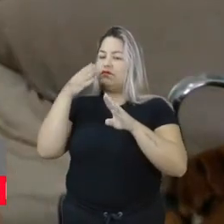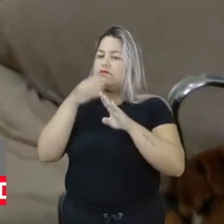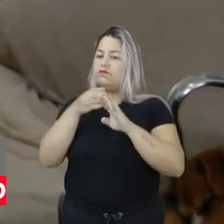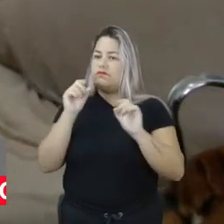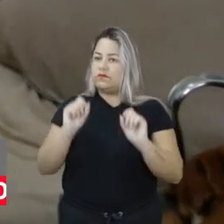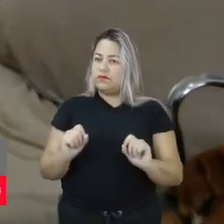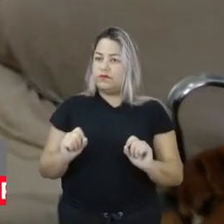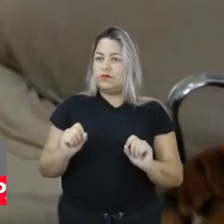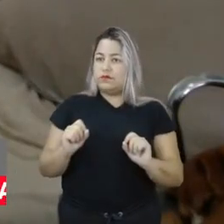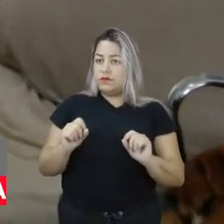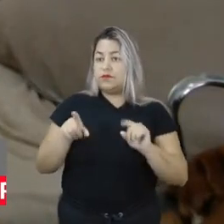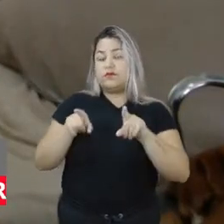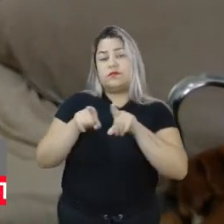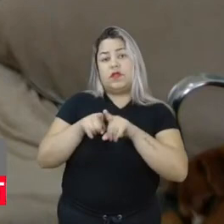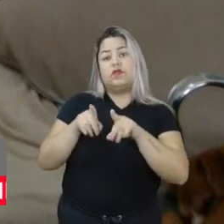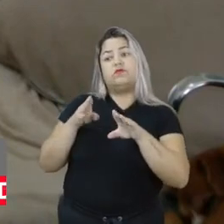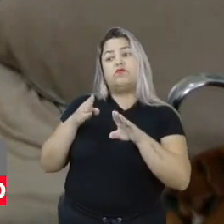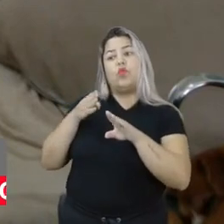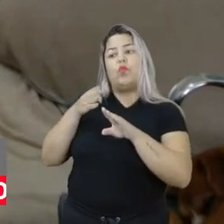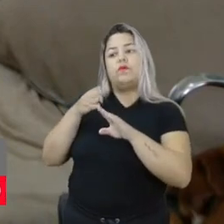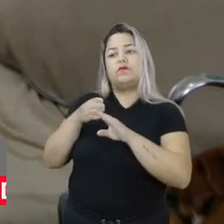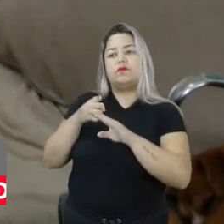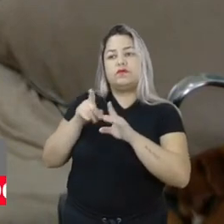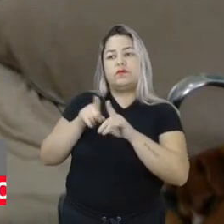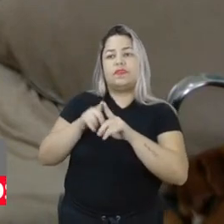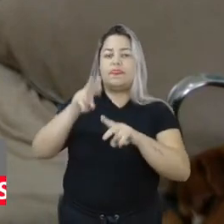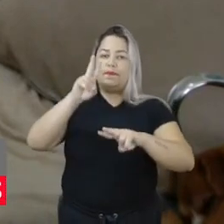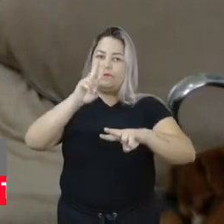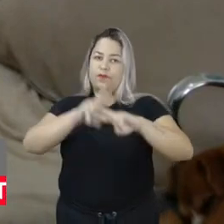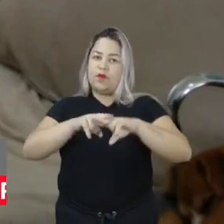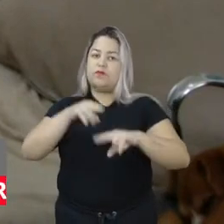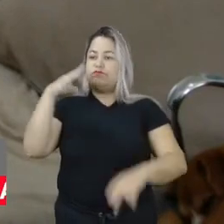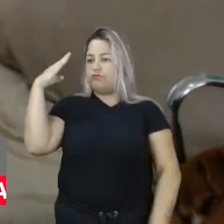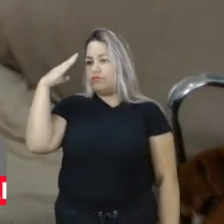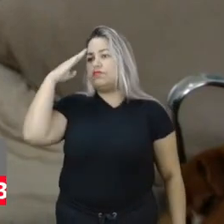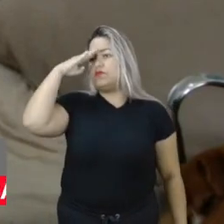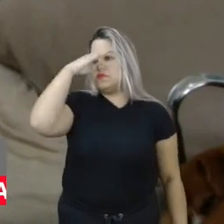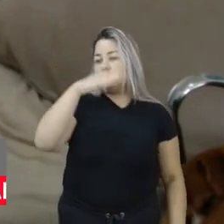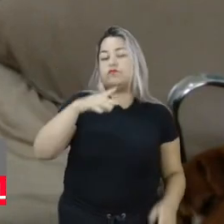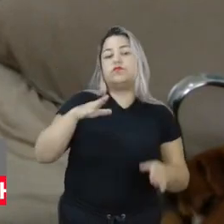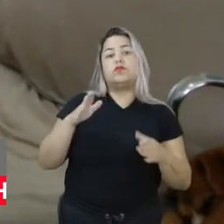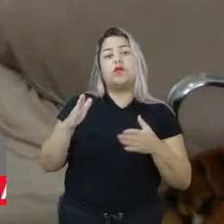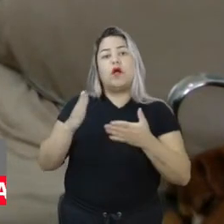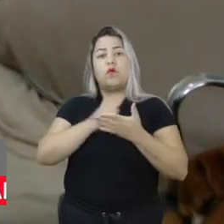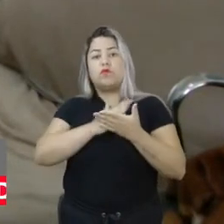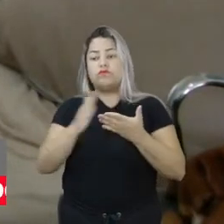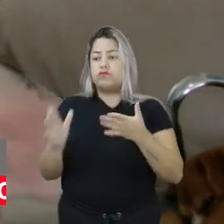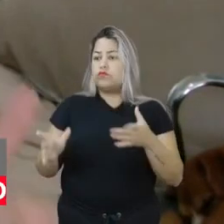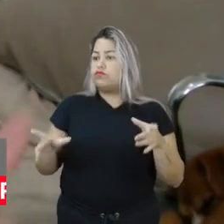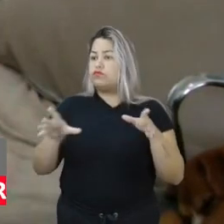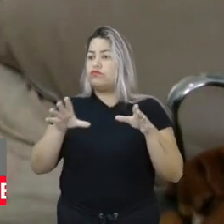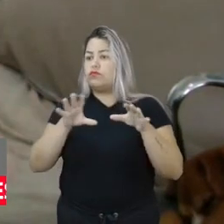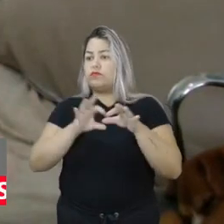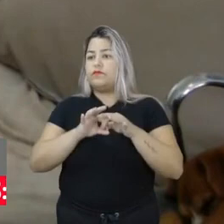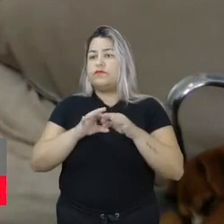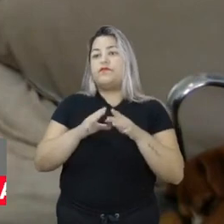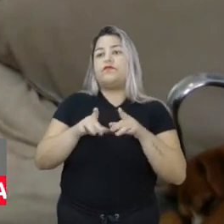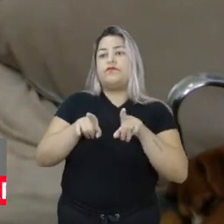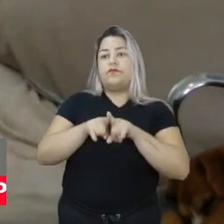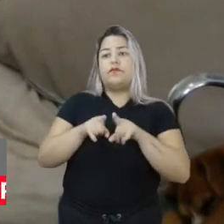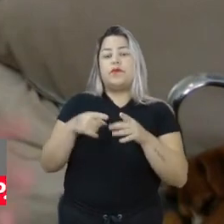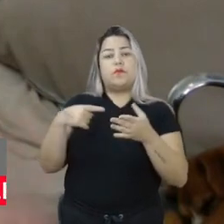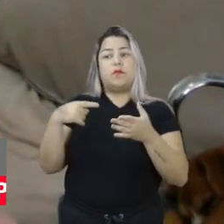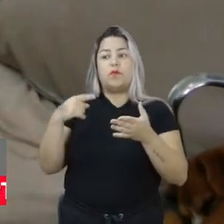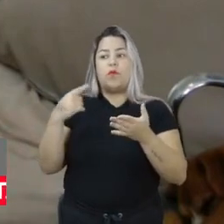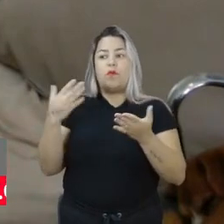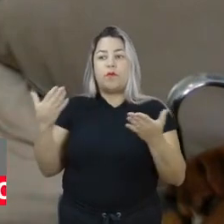e aqui também. É para desviar o foco da prisão iminente de Bolsonaro e de alguns outros dos seus aliados. Aliás, tem depoimento marcado para hoje,